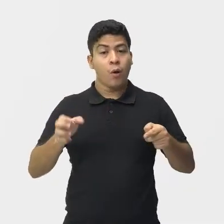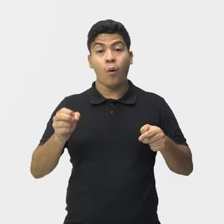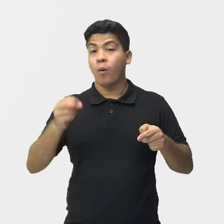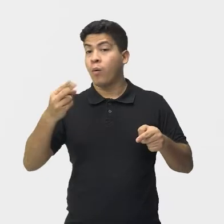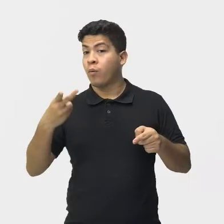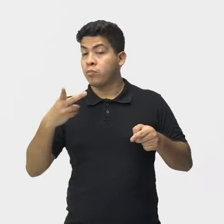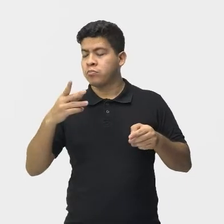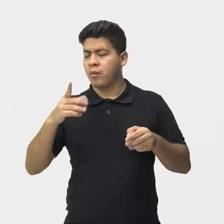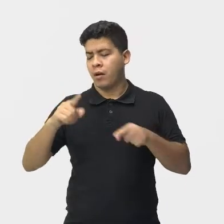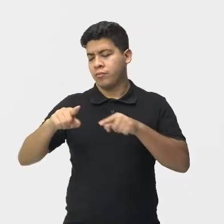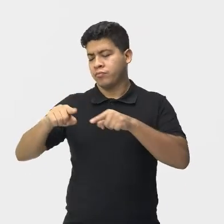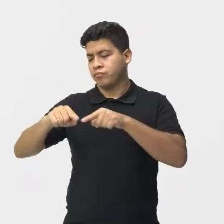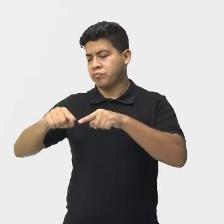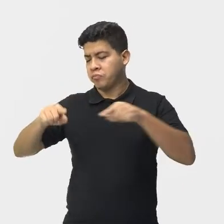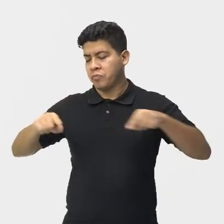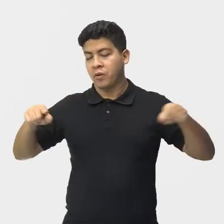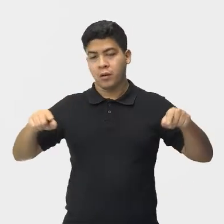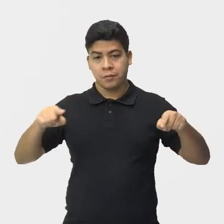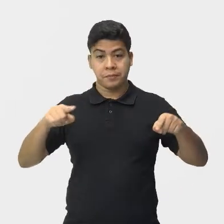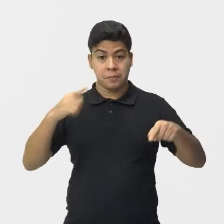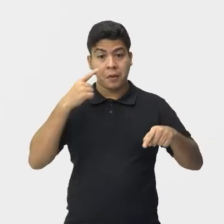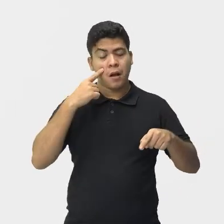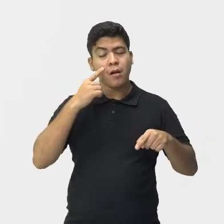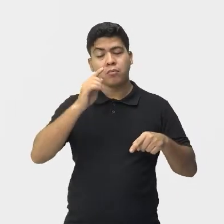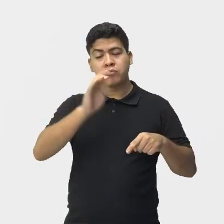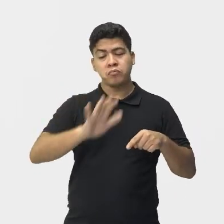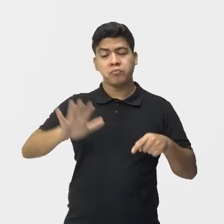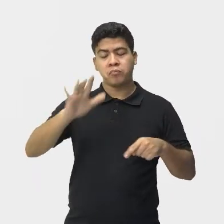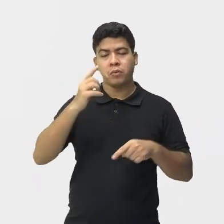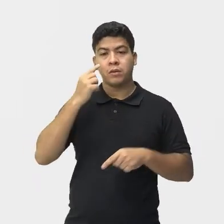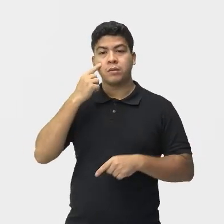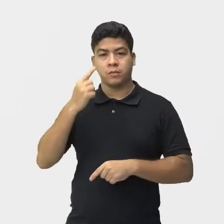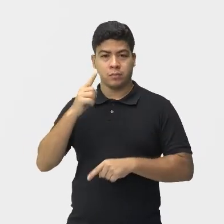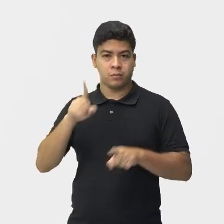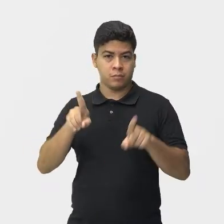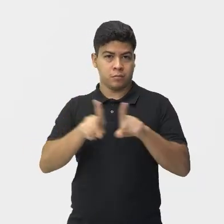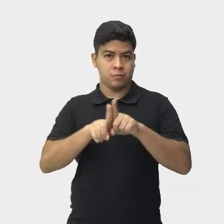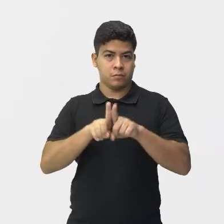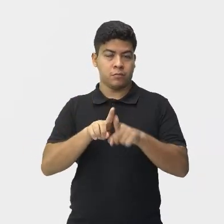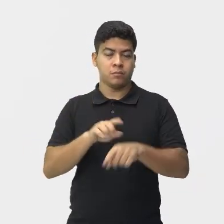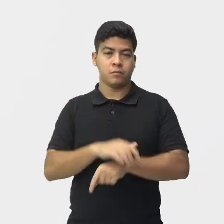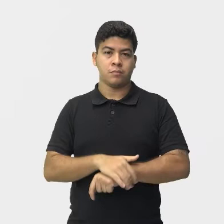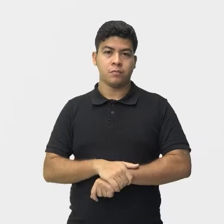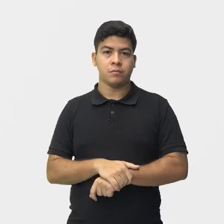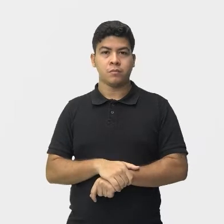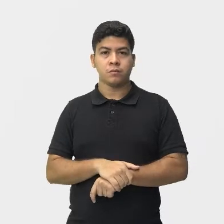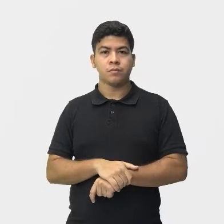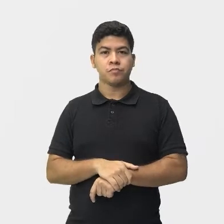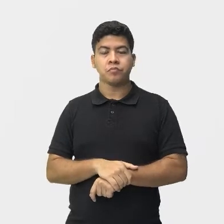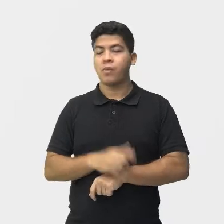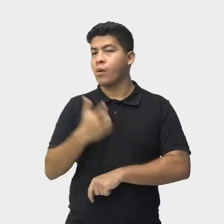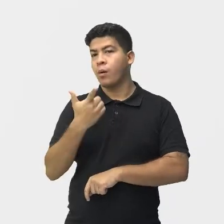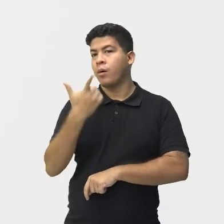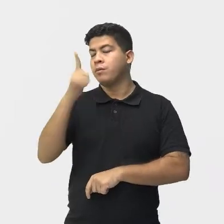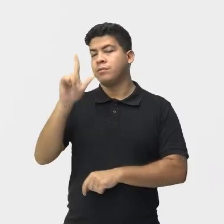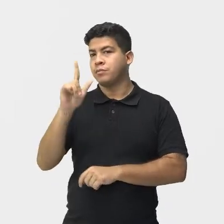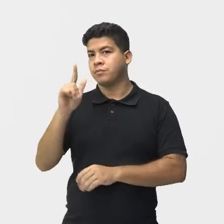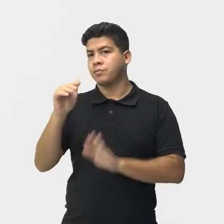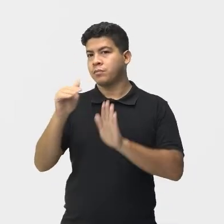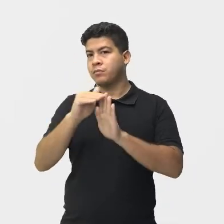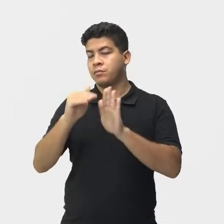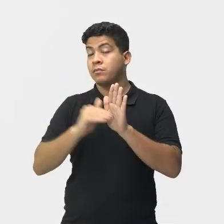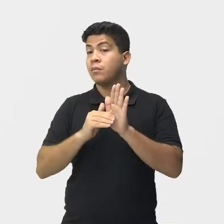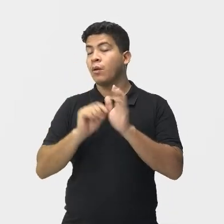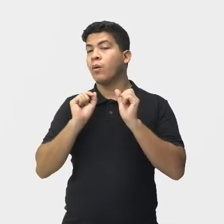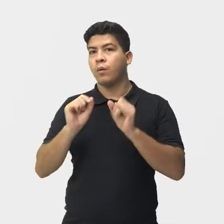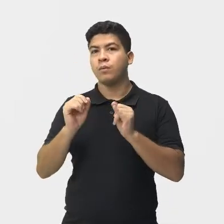posição. É através da área do gráfico, pessoal. Uma outra propriedade do gráfico da velocidade pelo tempo